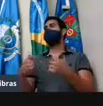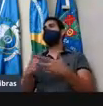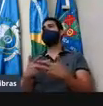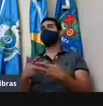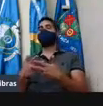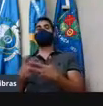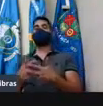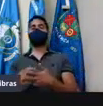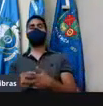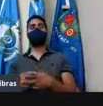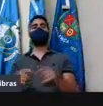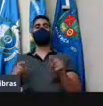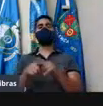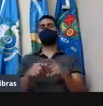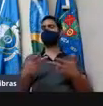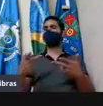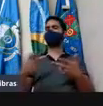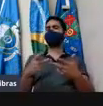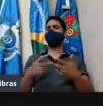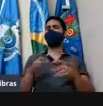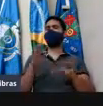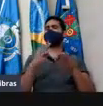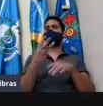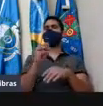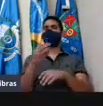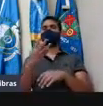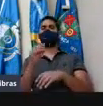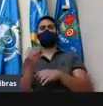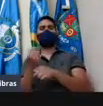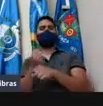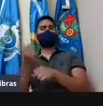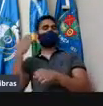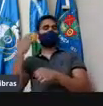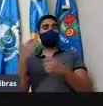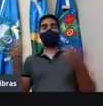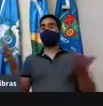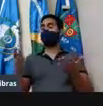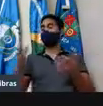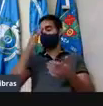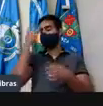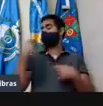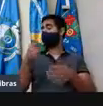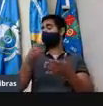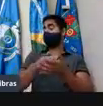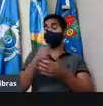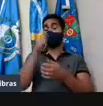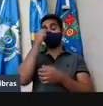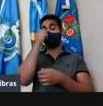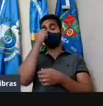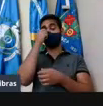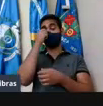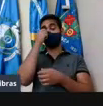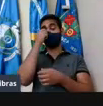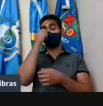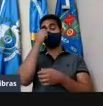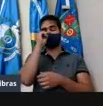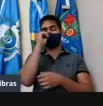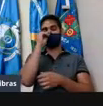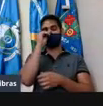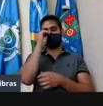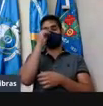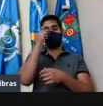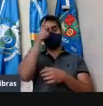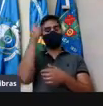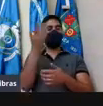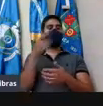até de programa habitacional há 30, 40 anos atrás, mas agora a conta está chegando. As pessoas querem pagar o IPTU desde que